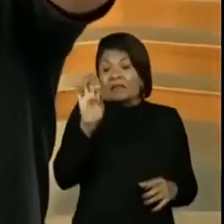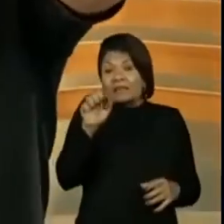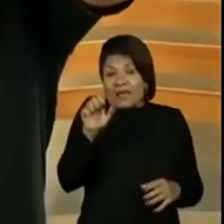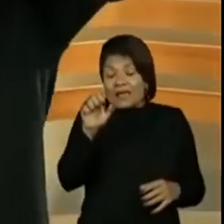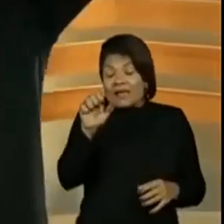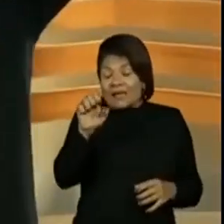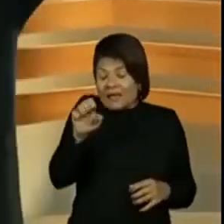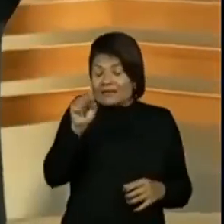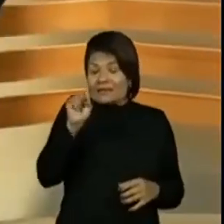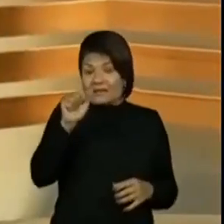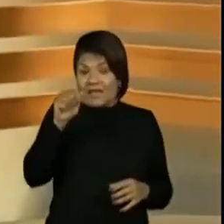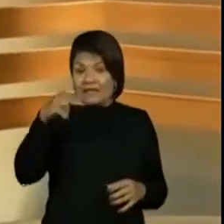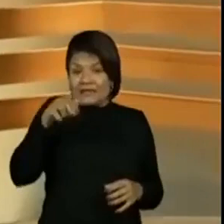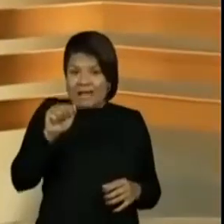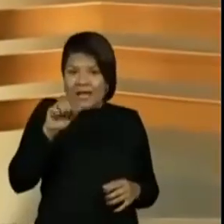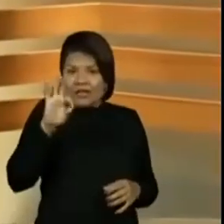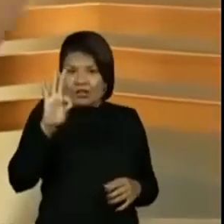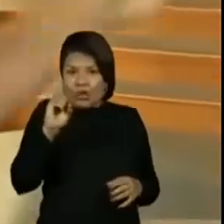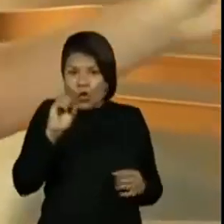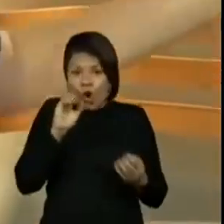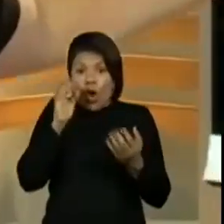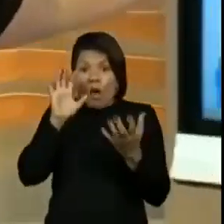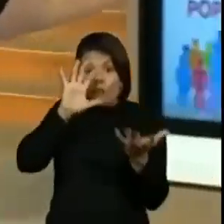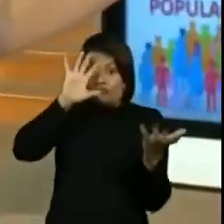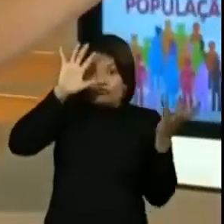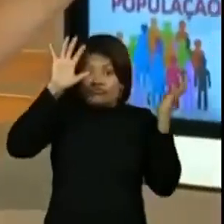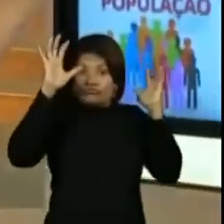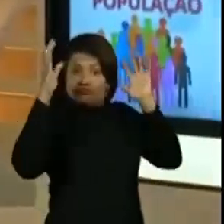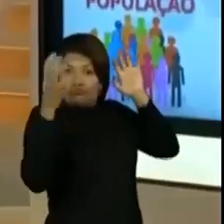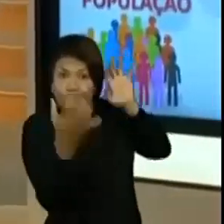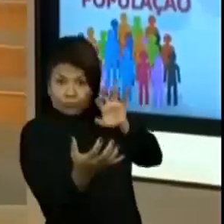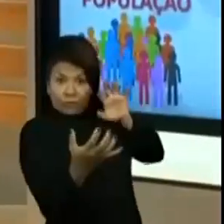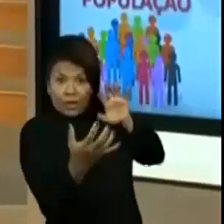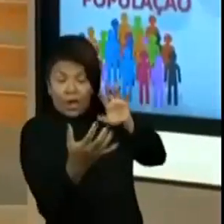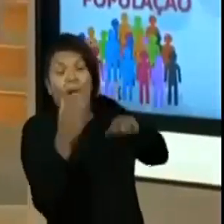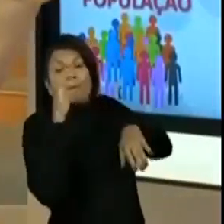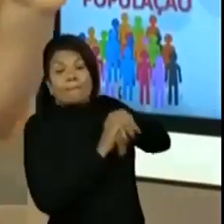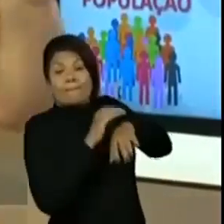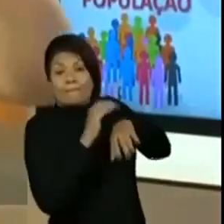transformação. Ele começa a chamar manufatura.